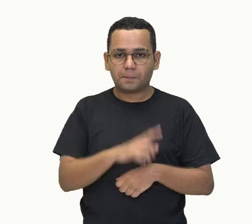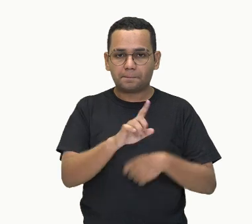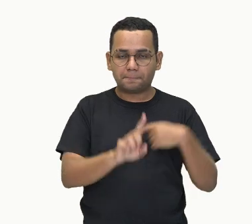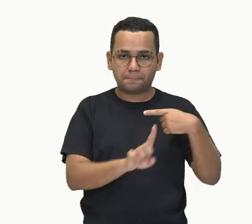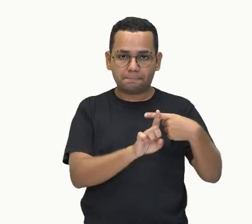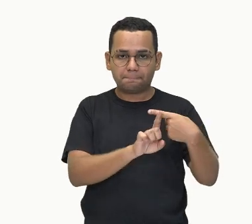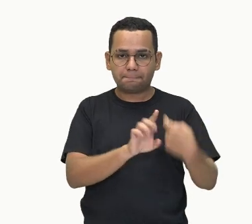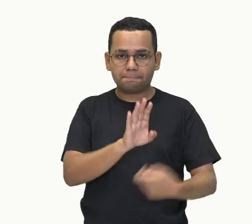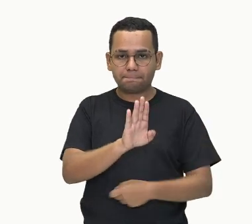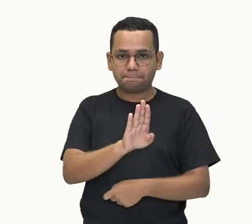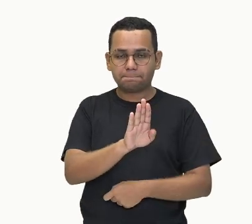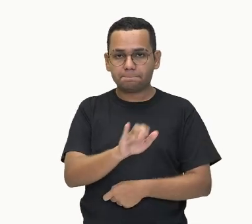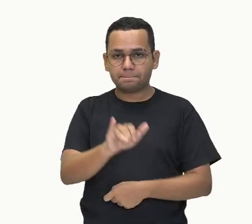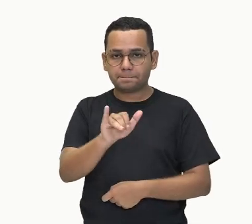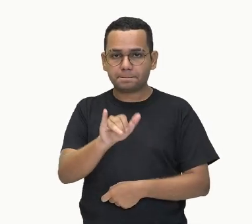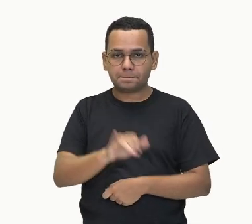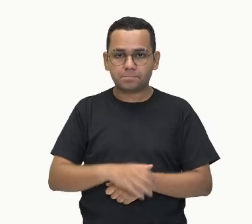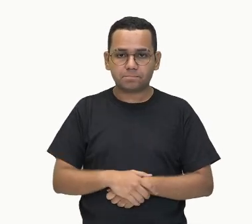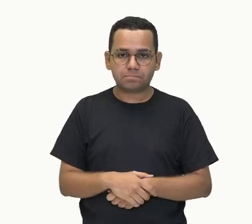mais BY